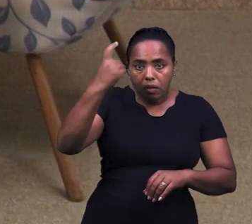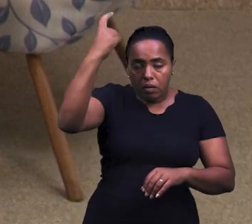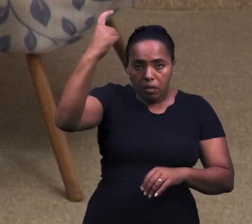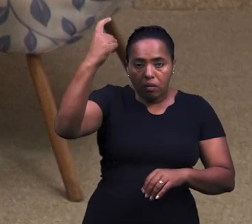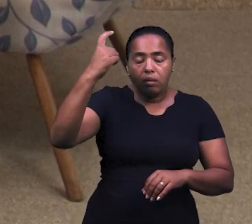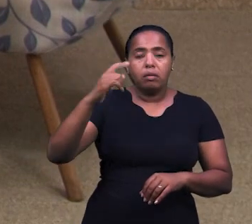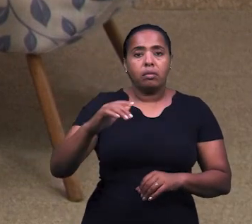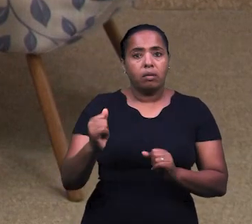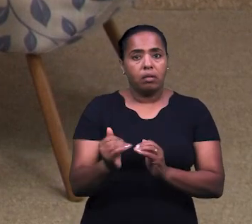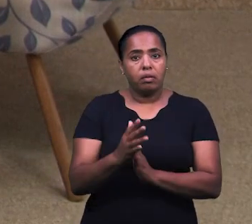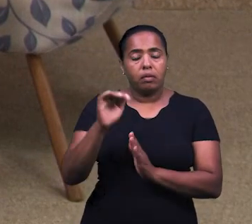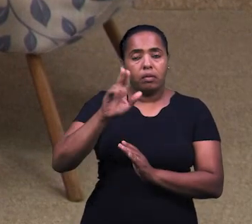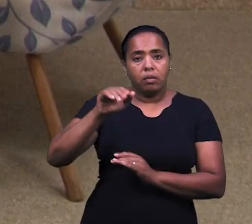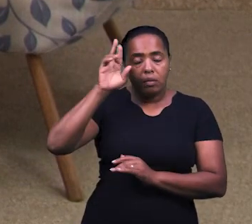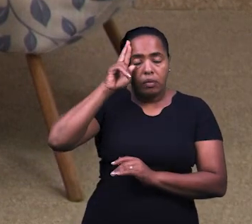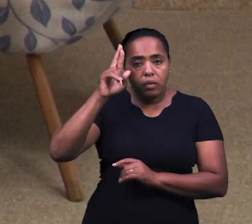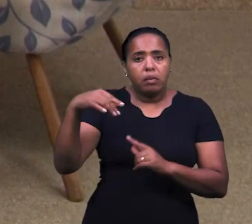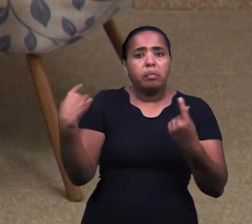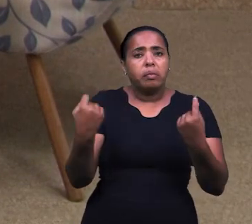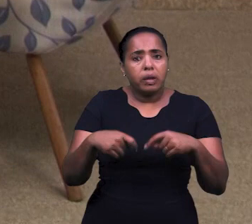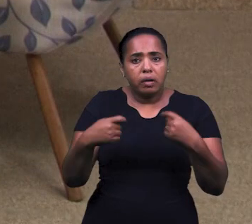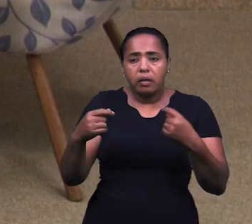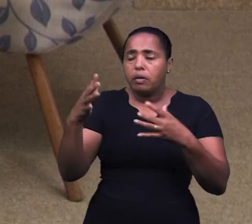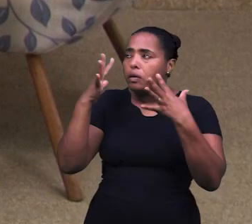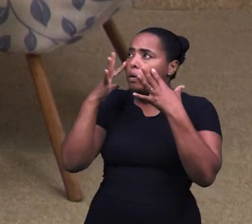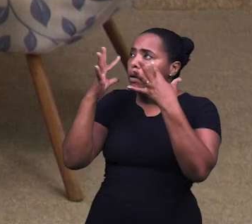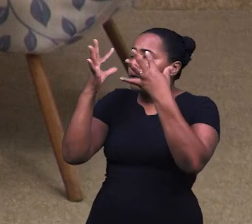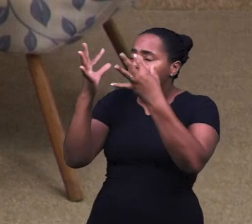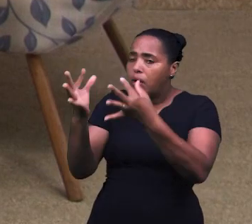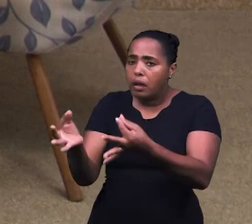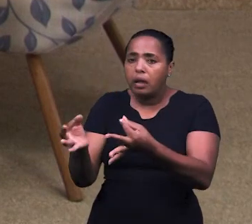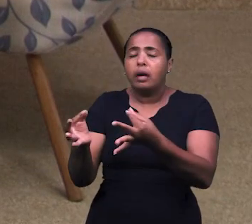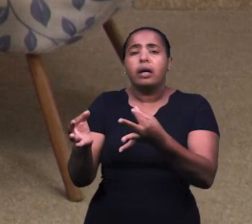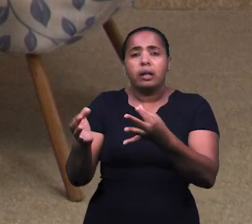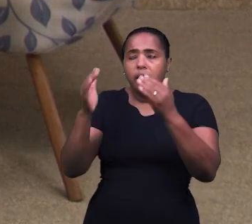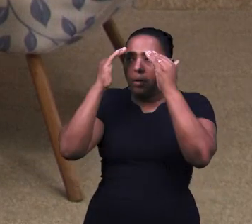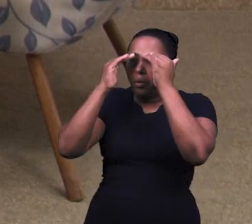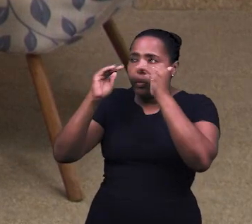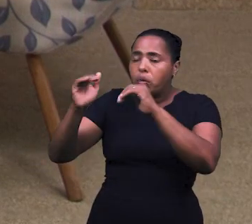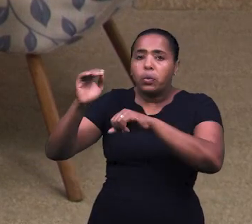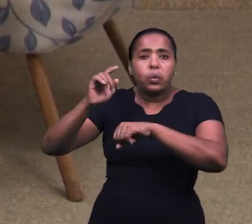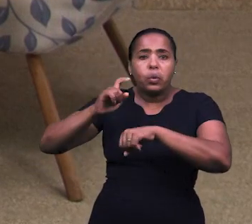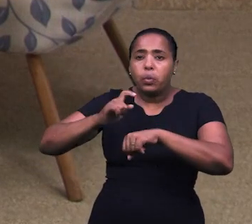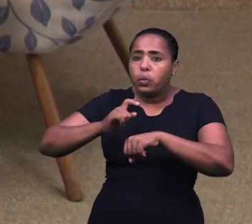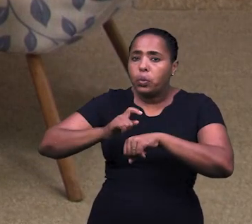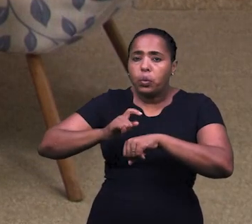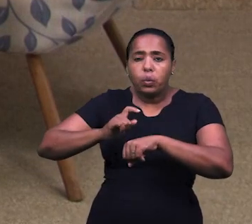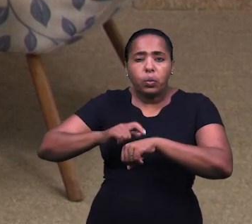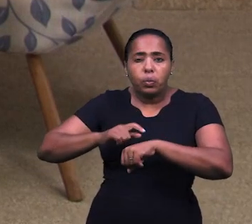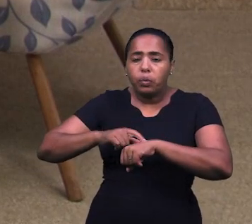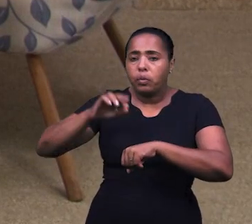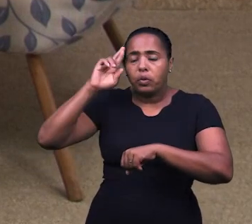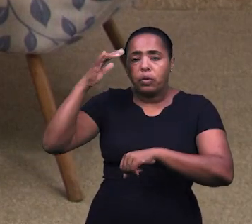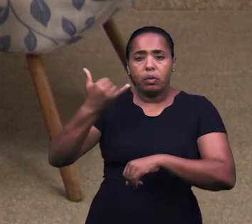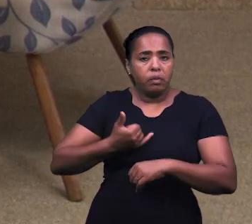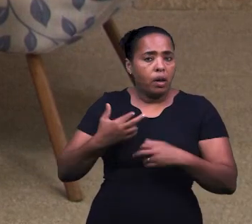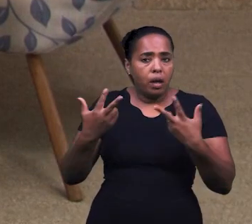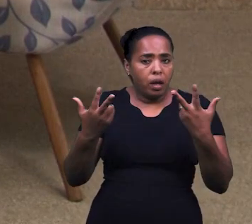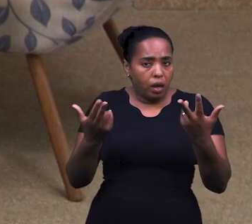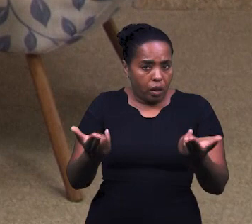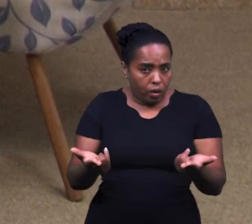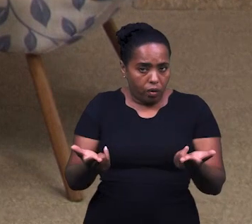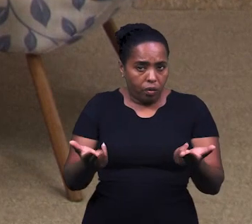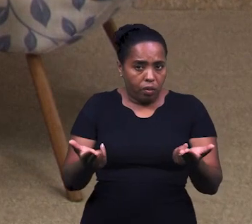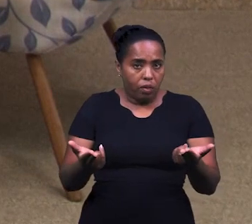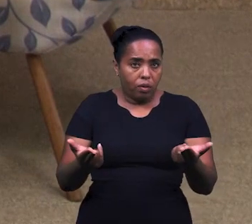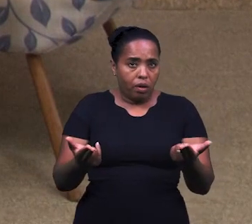seja o nome do Senhor, que devemos estar atentos, cumprindo todo o chamado do Senhor, como hoje a tia Simone